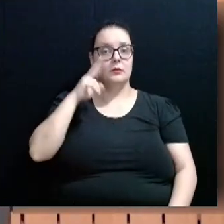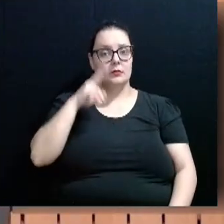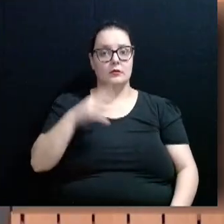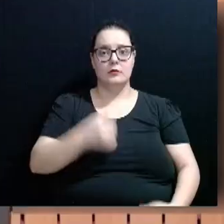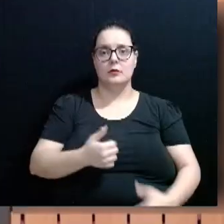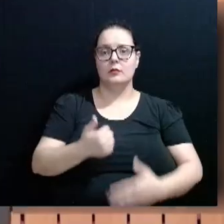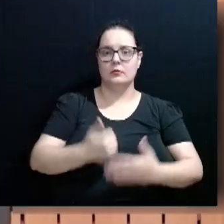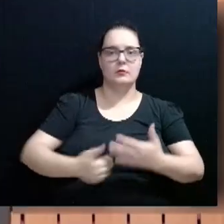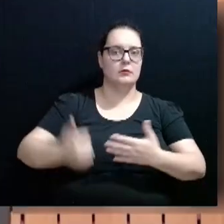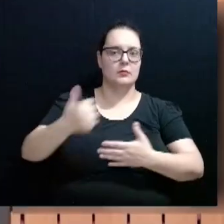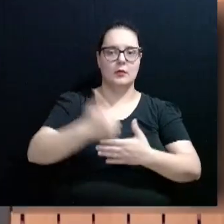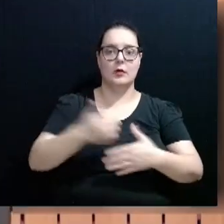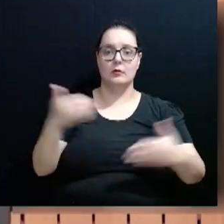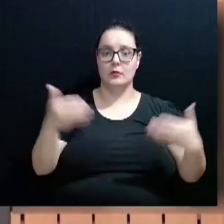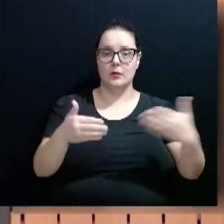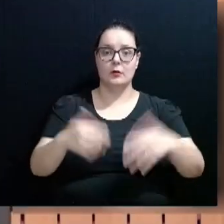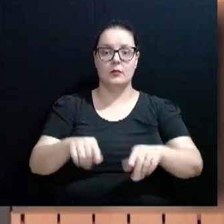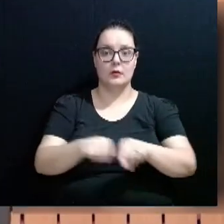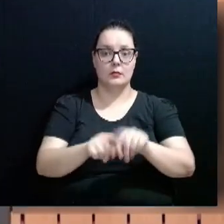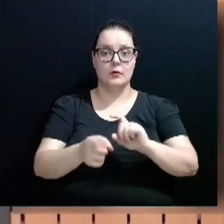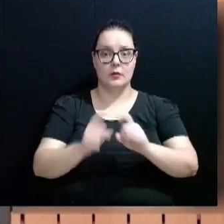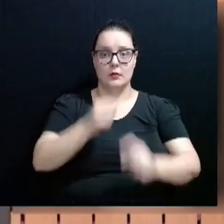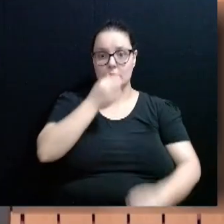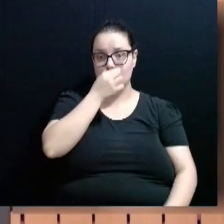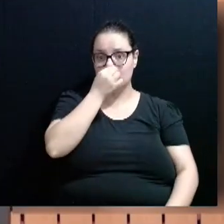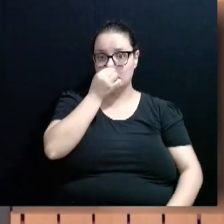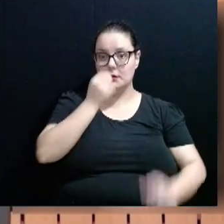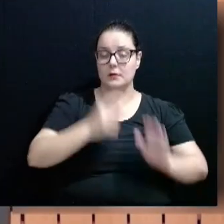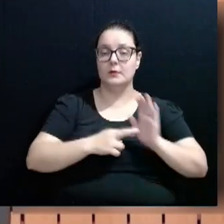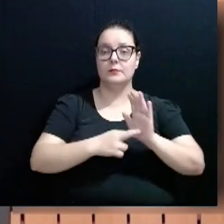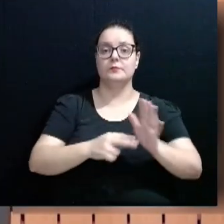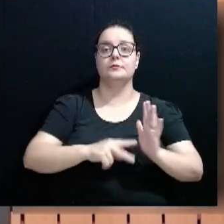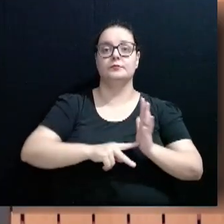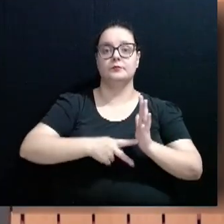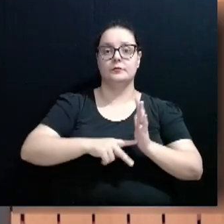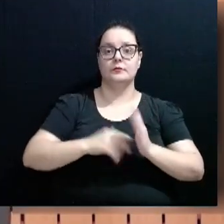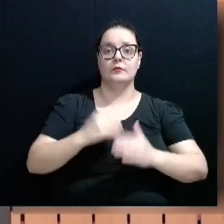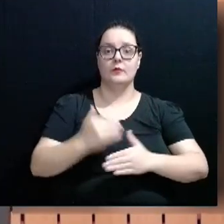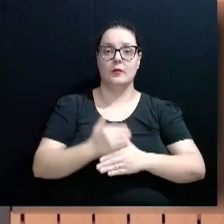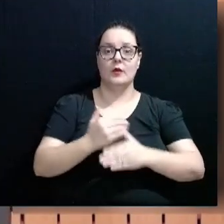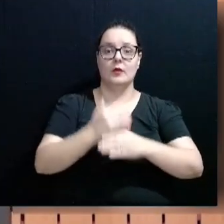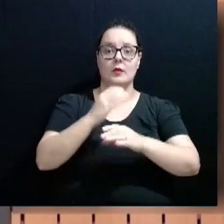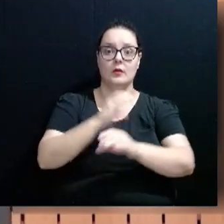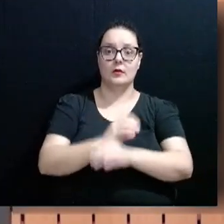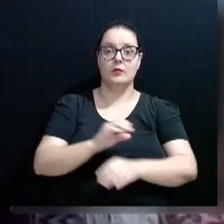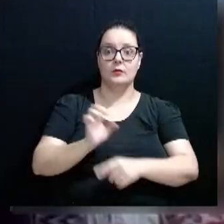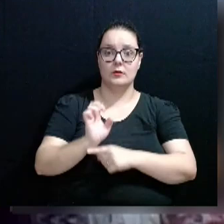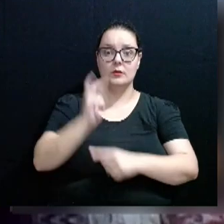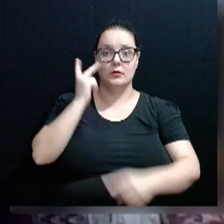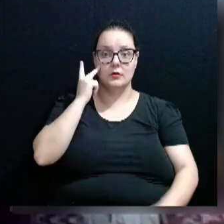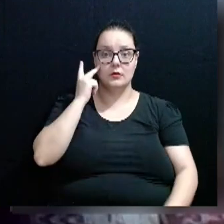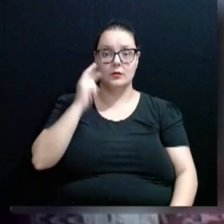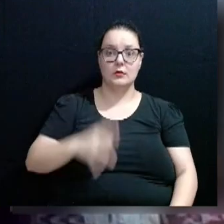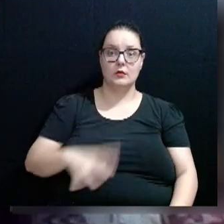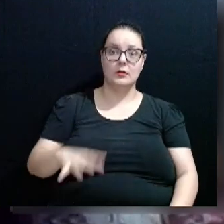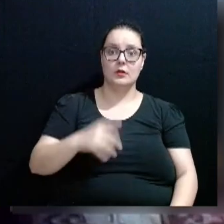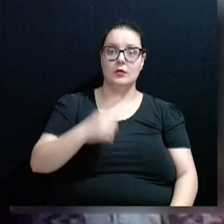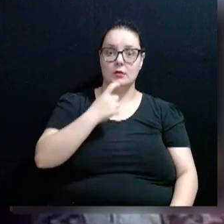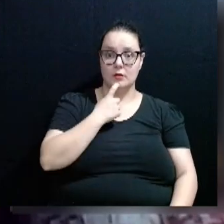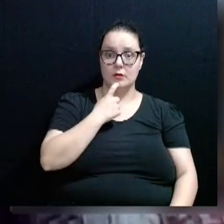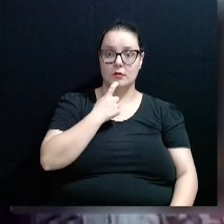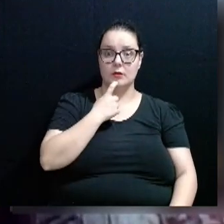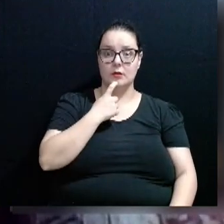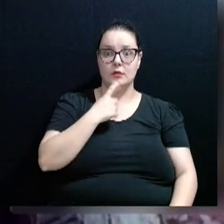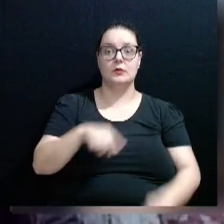Participaram também da reunião um representante do Sindicato da Construção Civil do Estado de São Paulo, da Regional de Campinas, além da professora